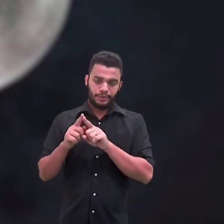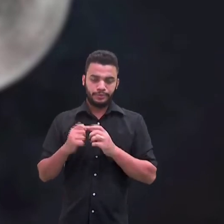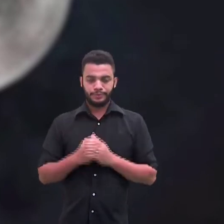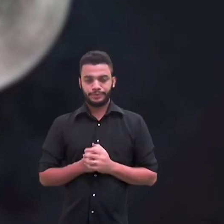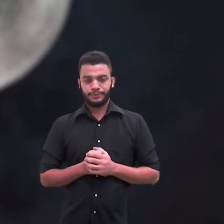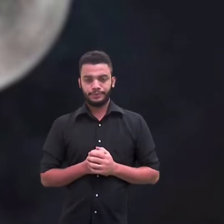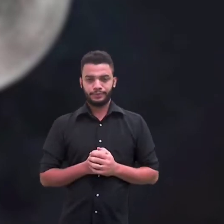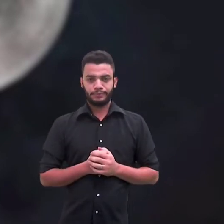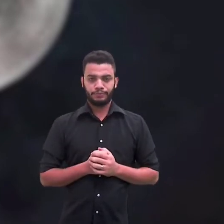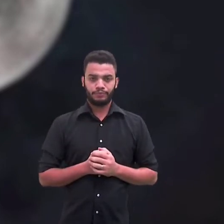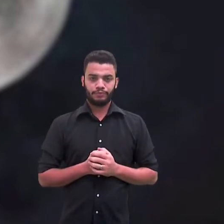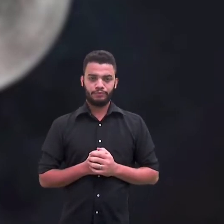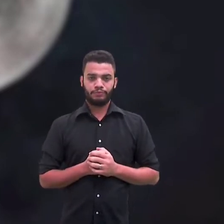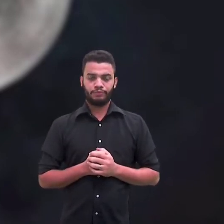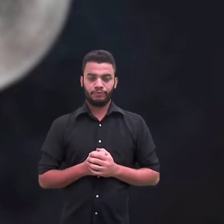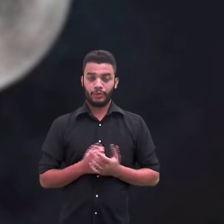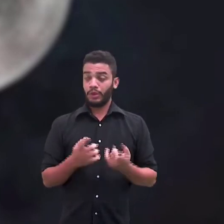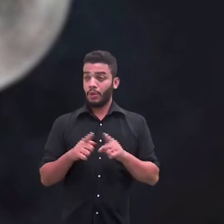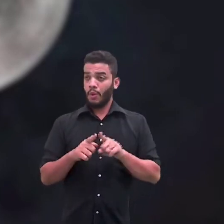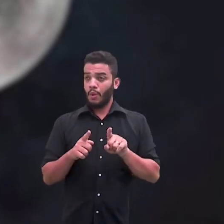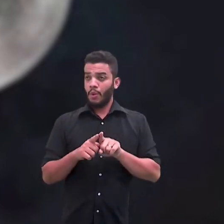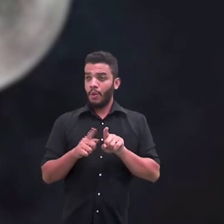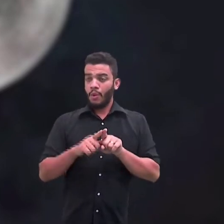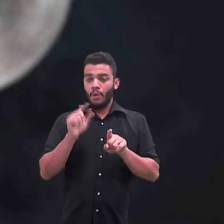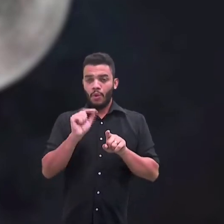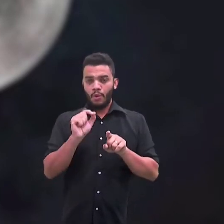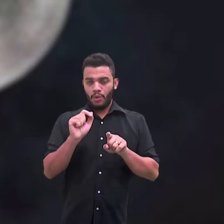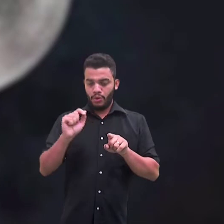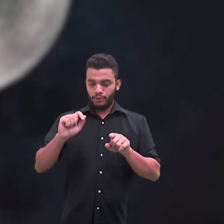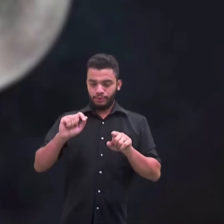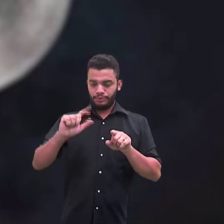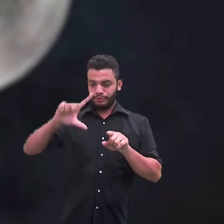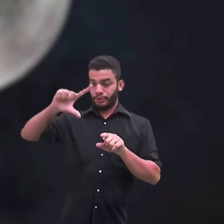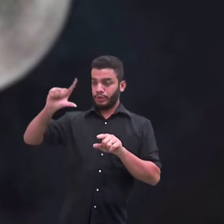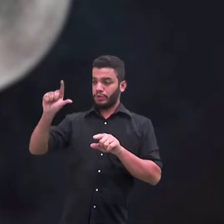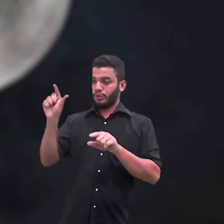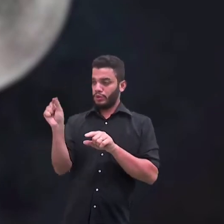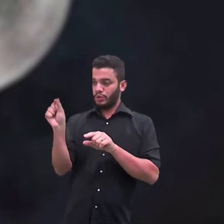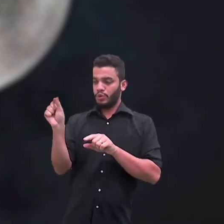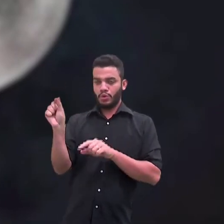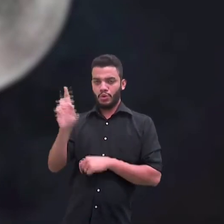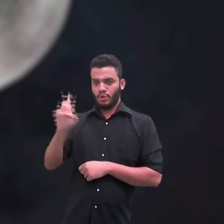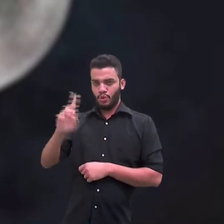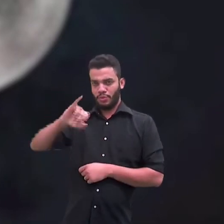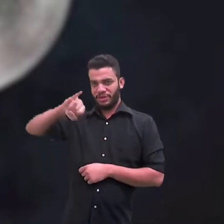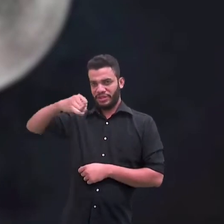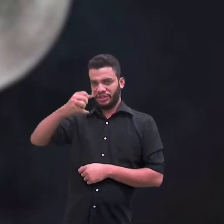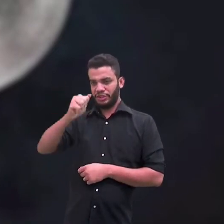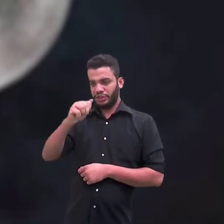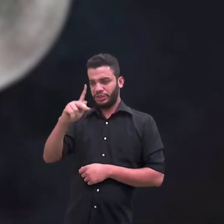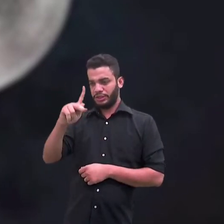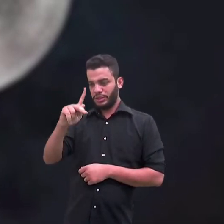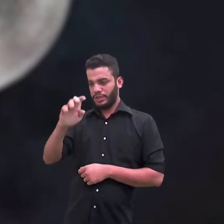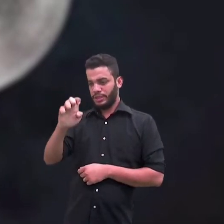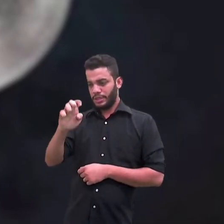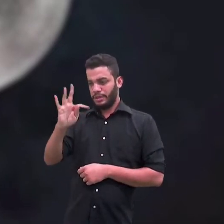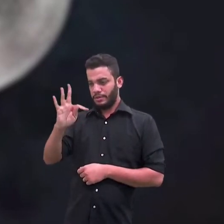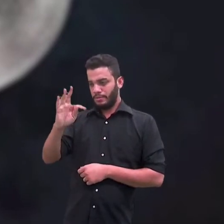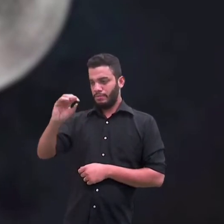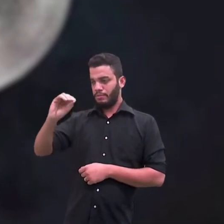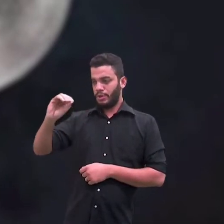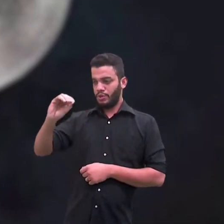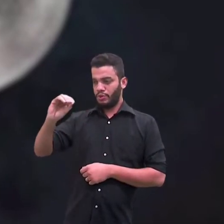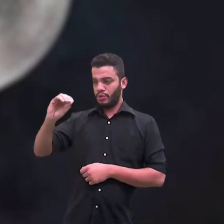cordilheira, como um cinto. Até a sua órbita é estranha. Japeto é aproximadamente 3 vezes mais distante de